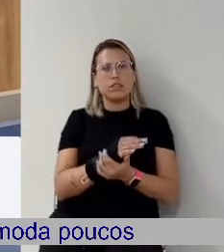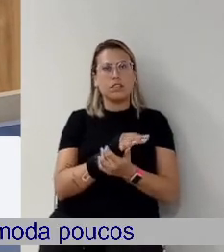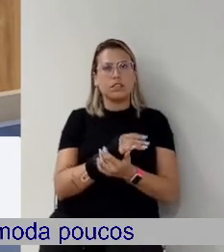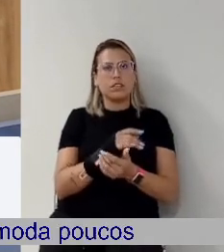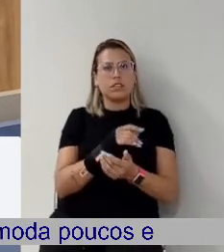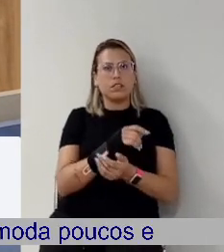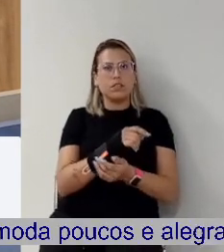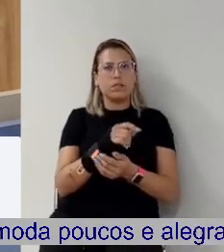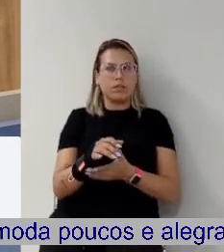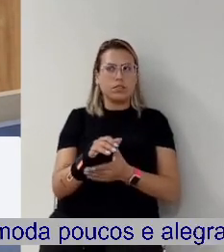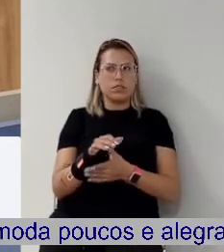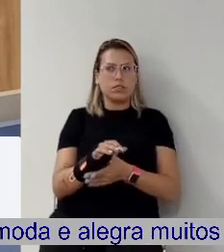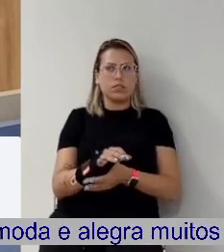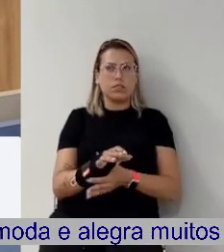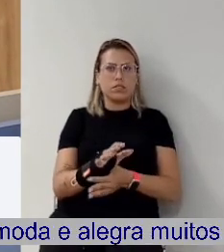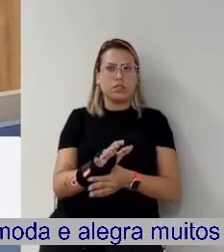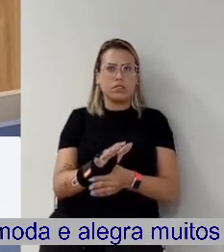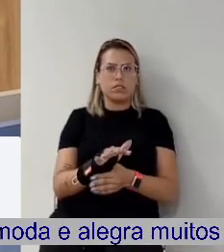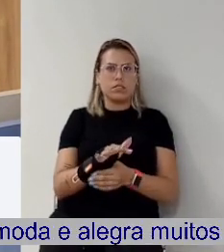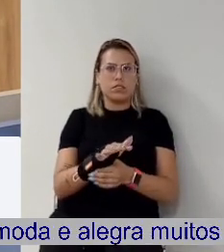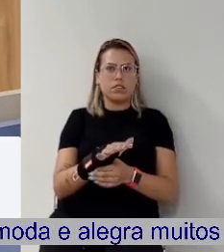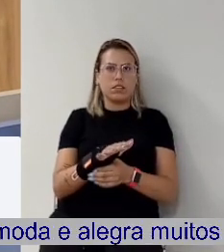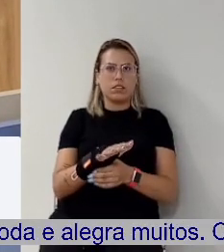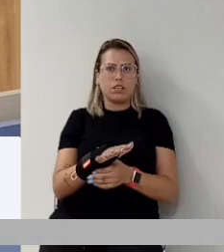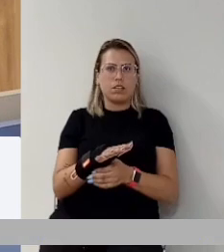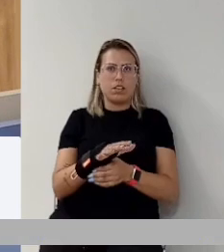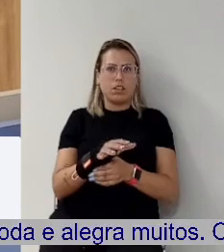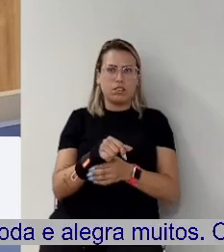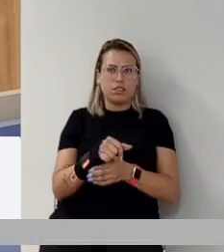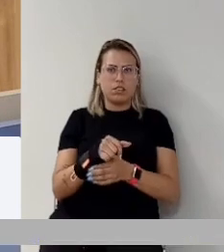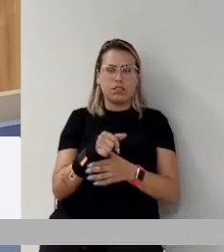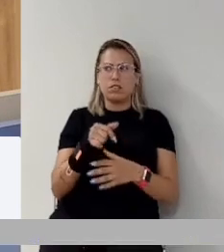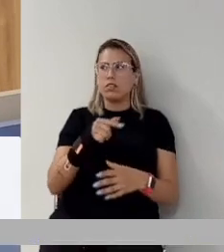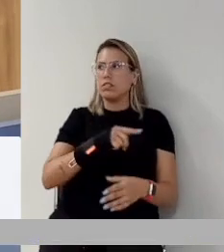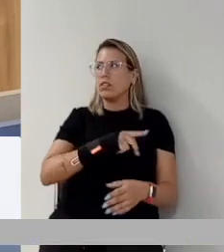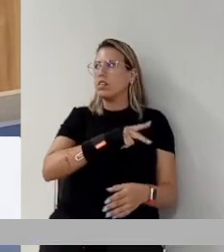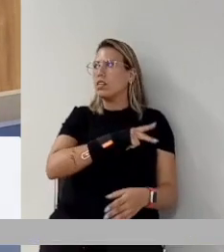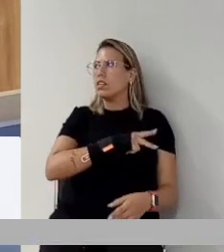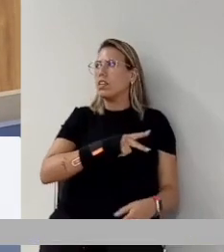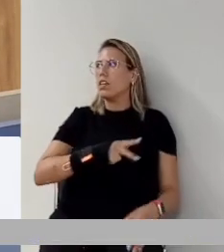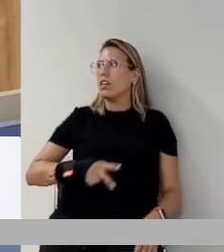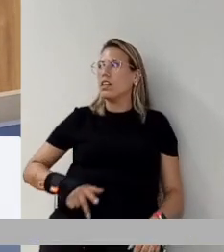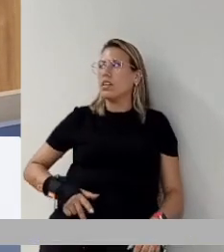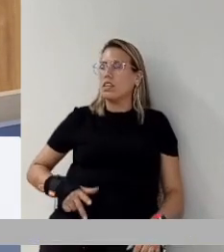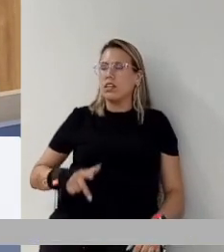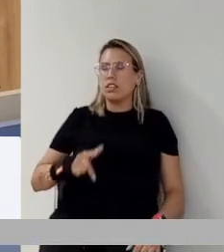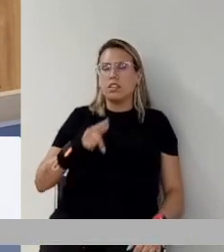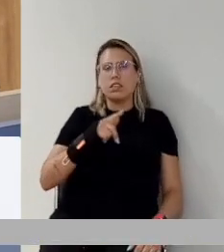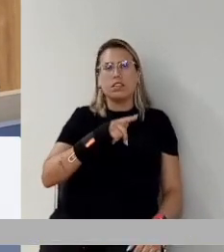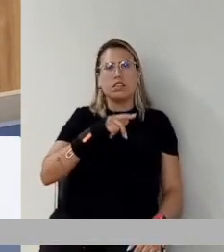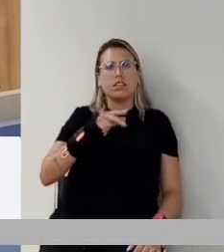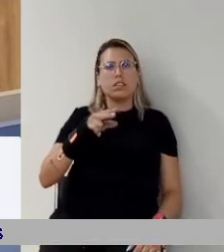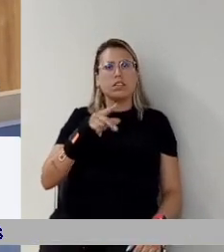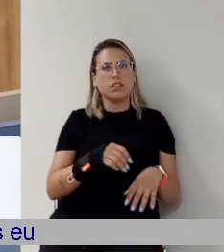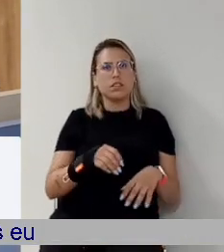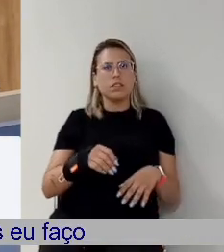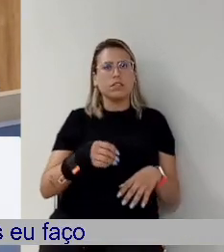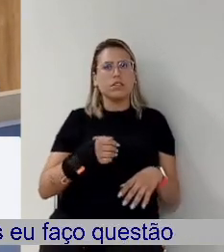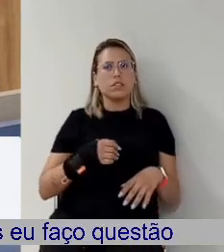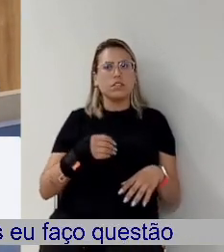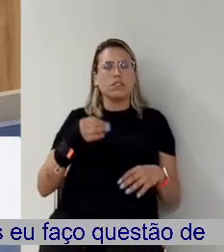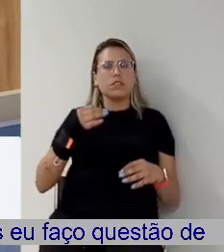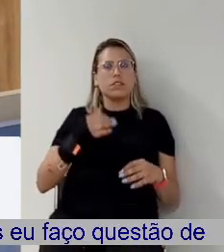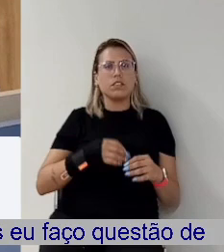alegra muitos o vereador Lulu já passou um pouco mas eu faç questão